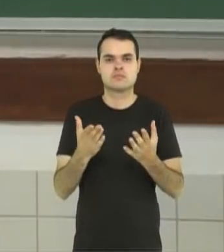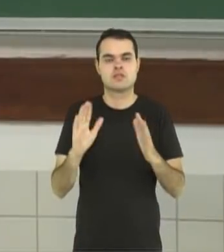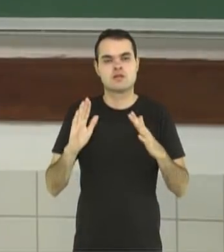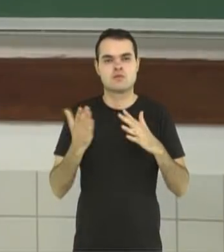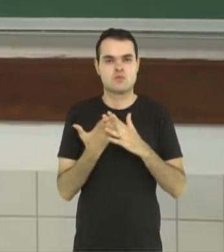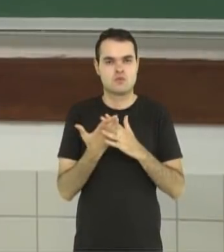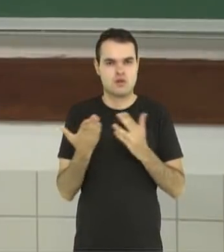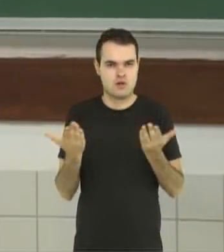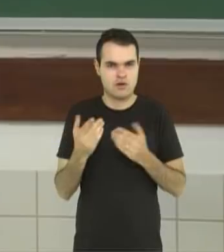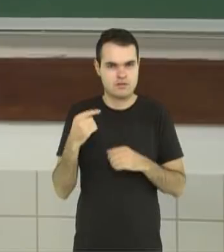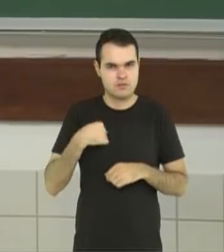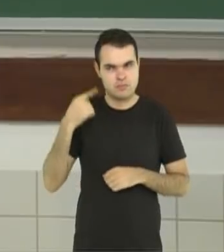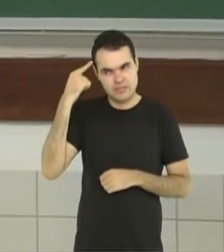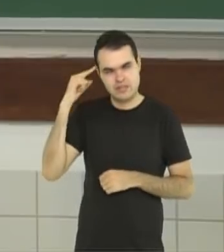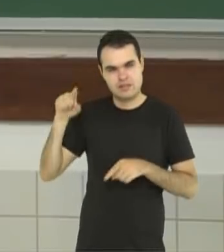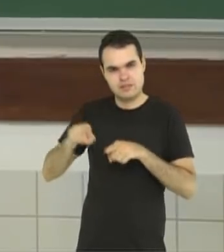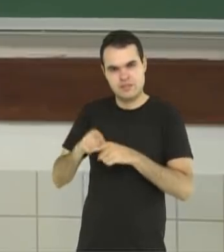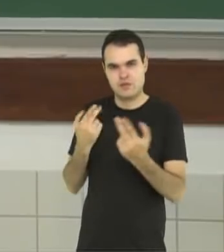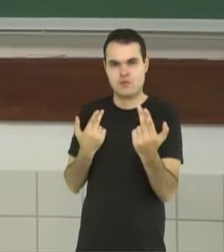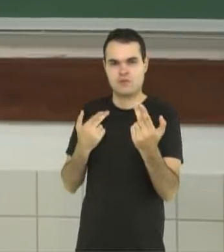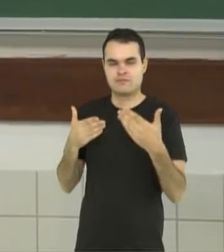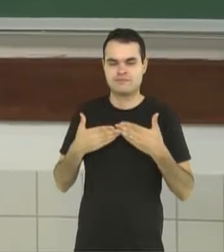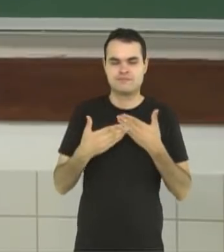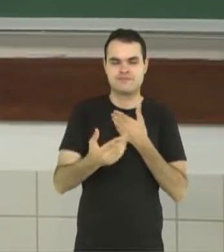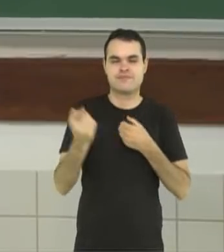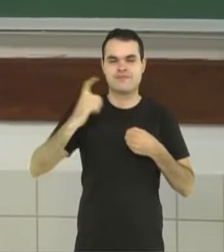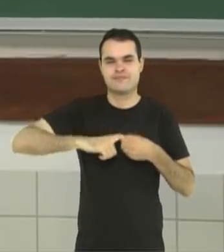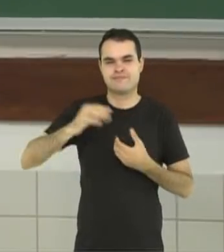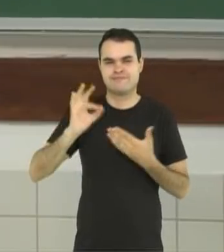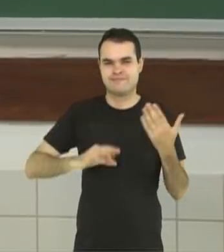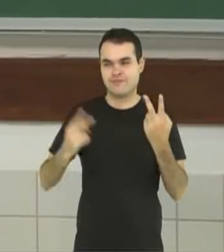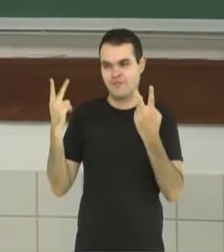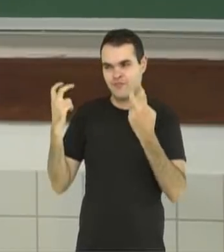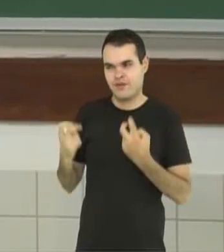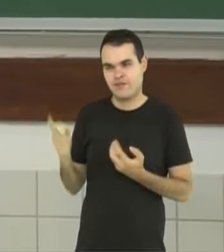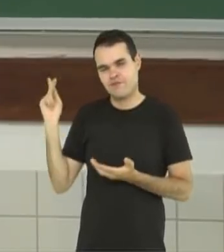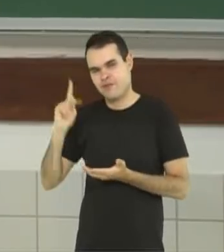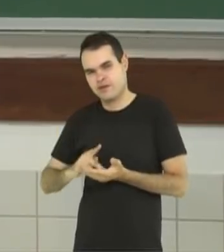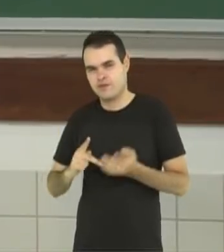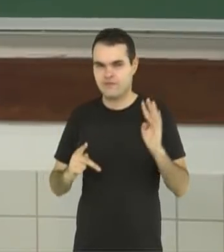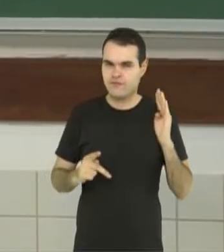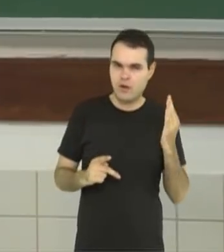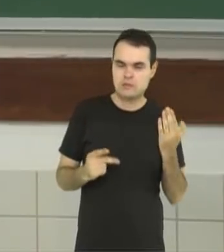eu também vou pensar. Tá bom, gente? Eu já retomo aqui e a gente já verifica se essas